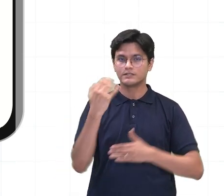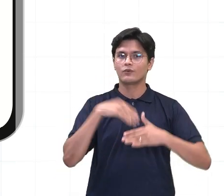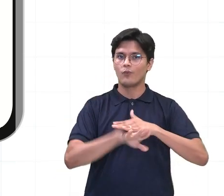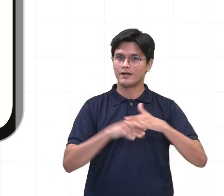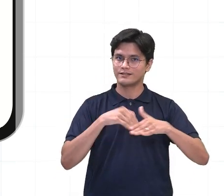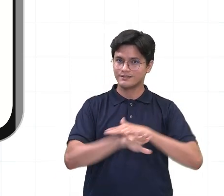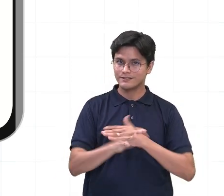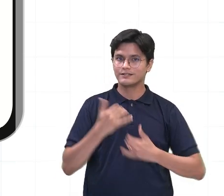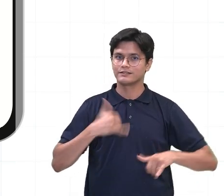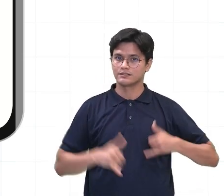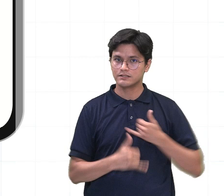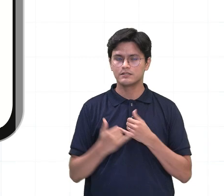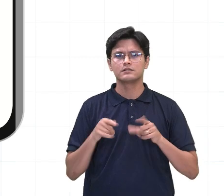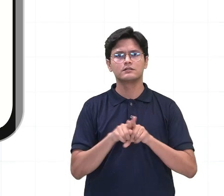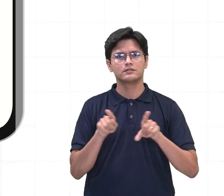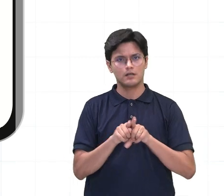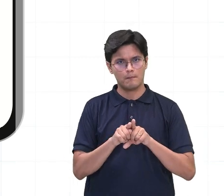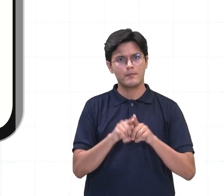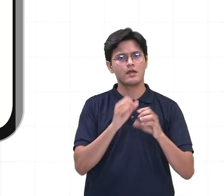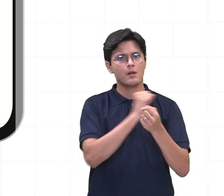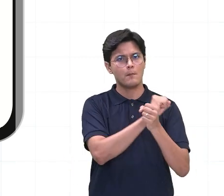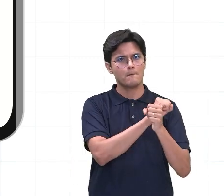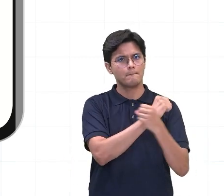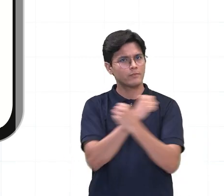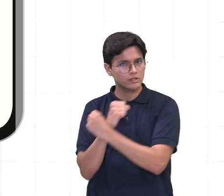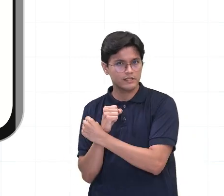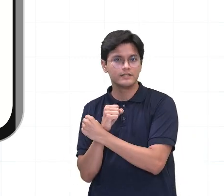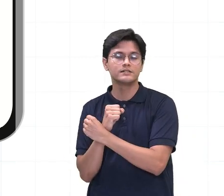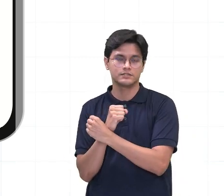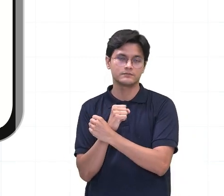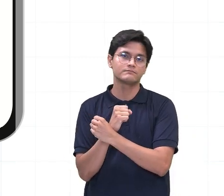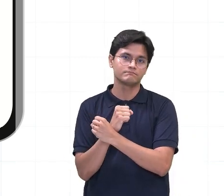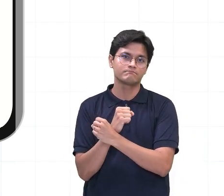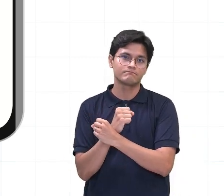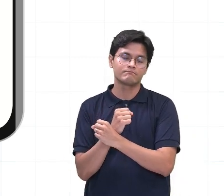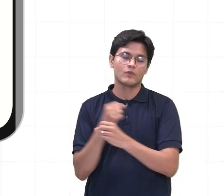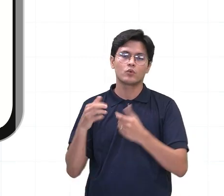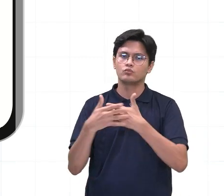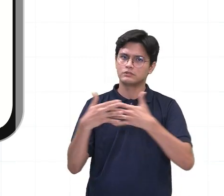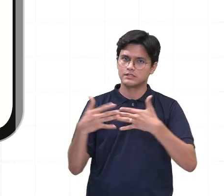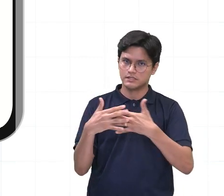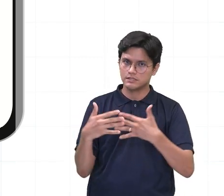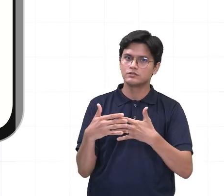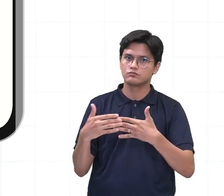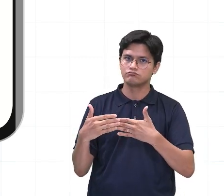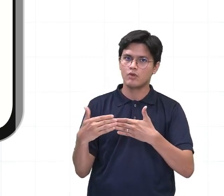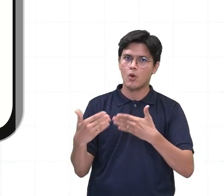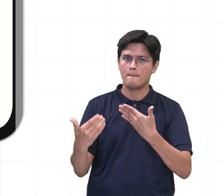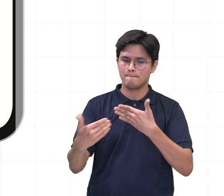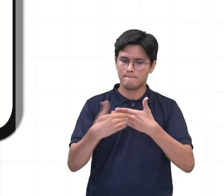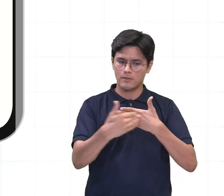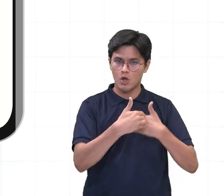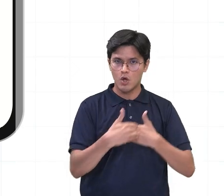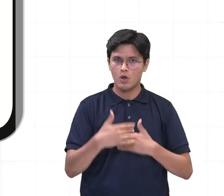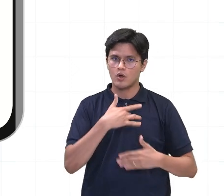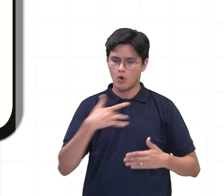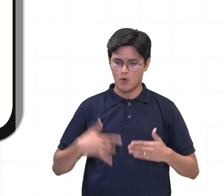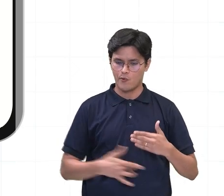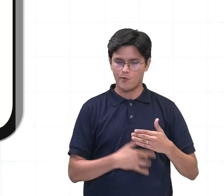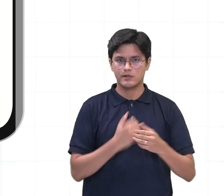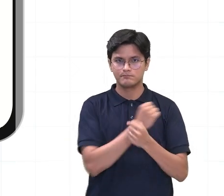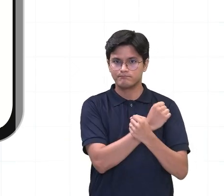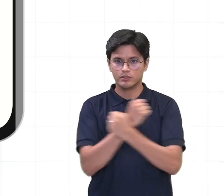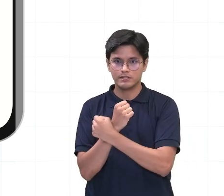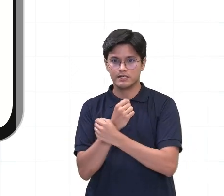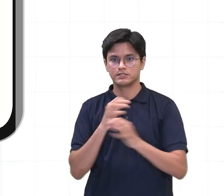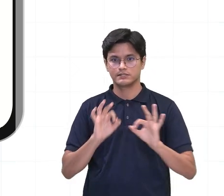tá? Além de proteção, né? Querendo ou não, esse tecido ele acaba protegendo alguns órgãos também.